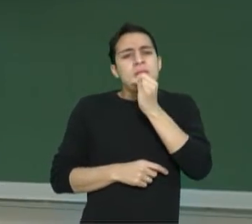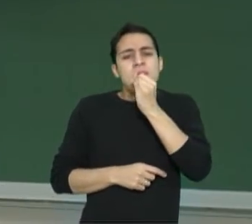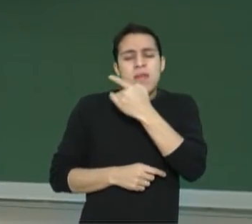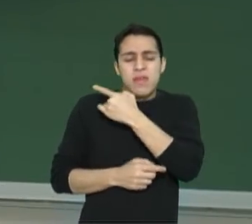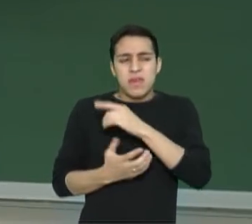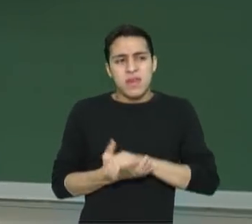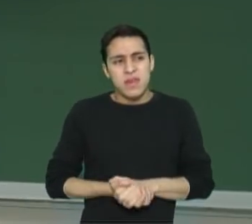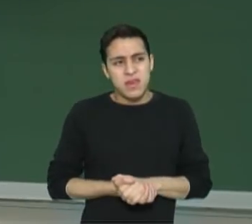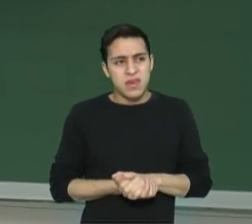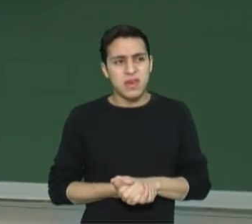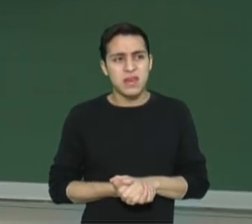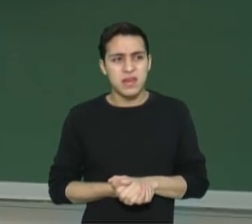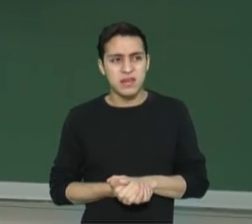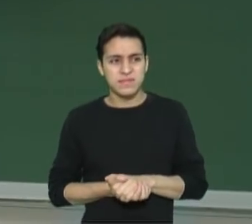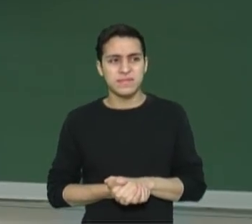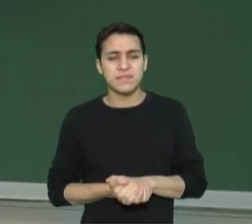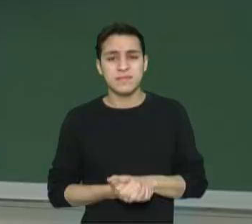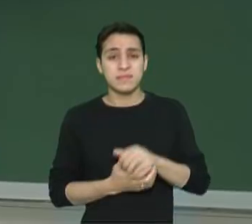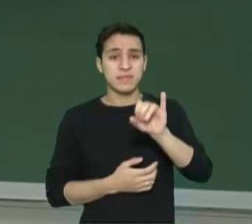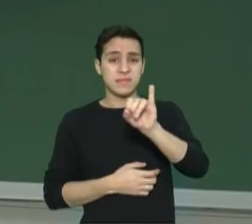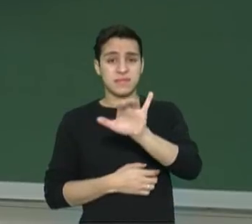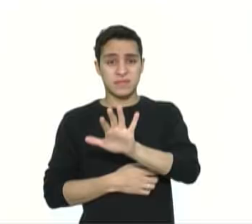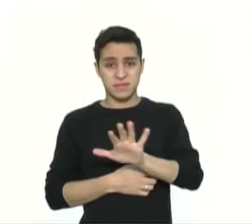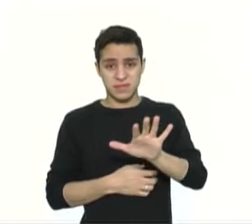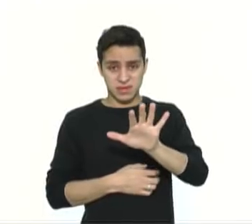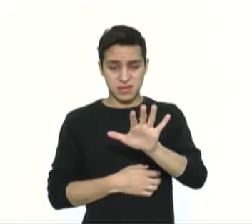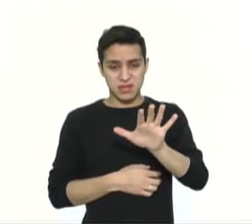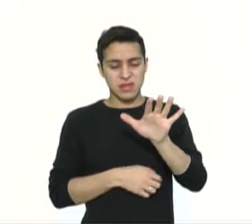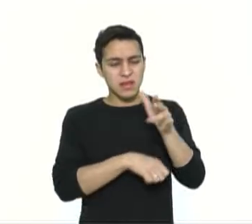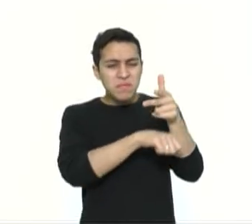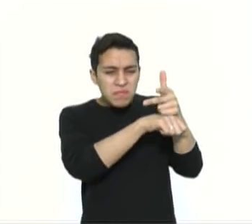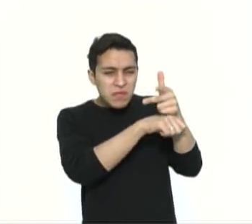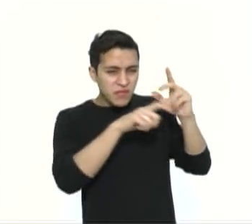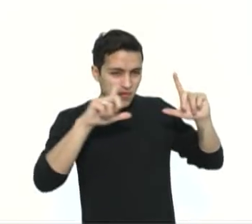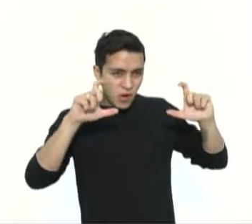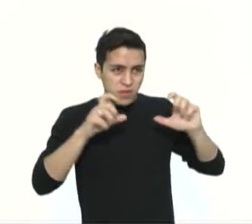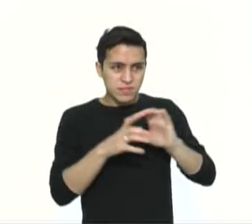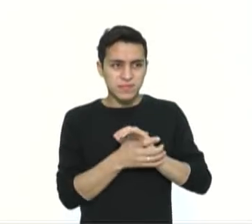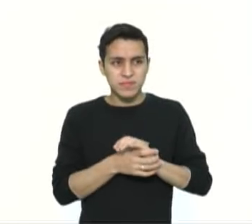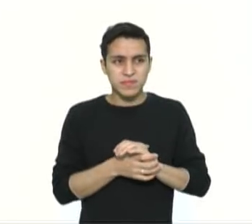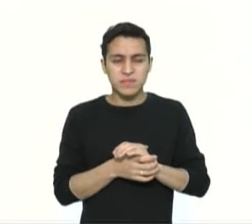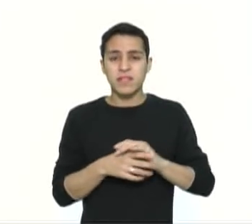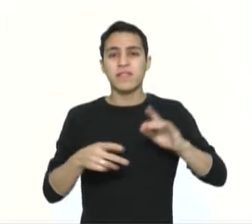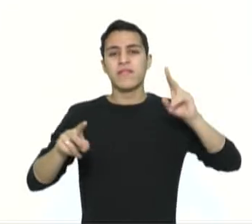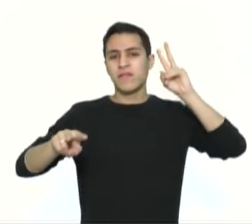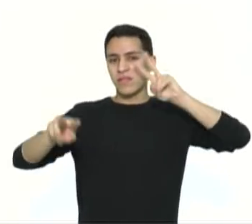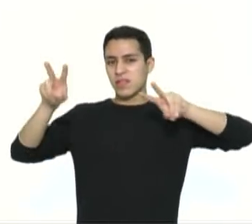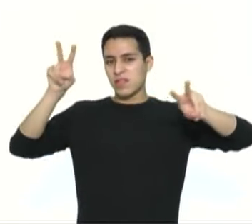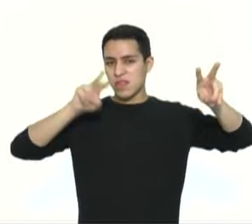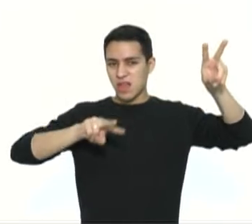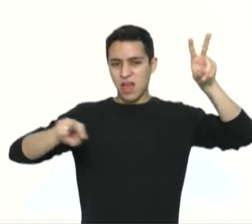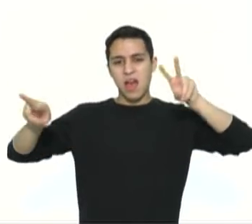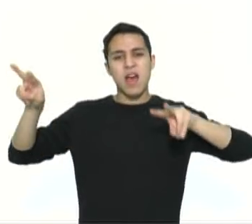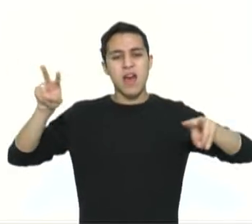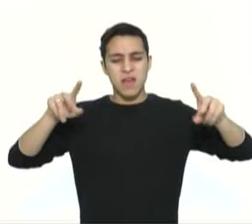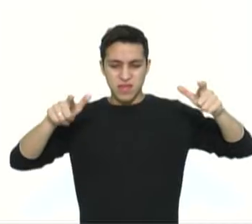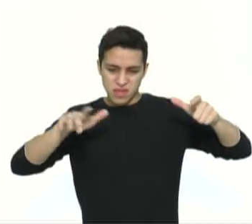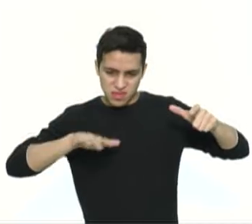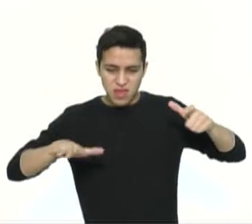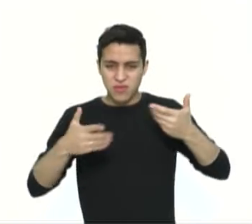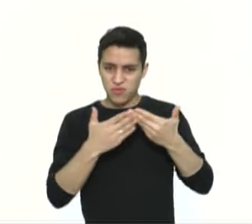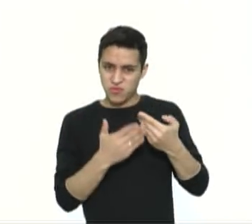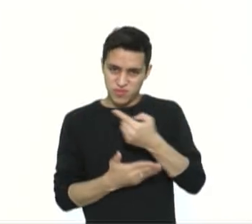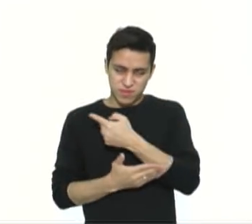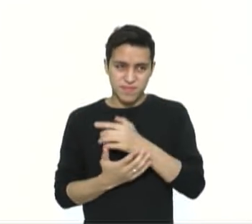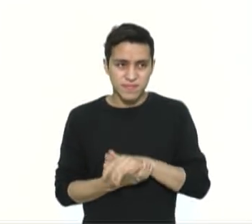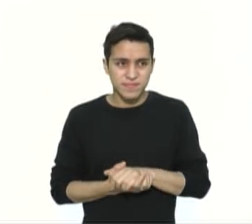ó, é uma imagem de uma câmera de fotografia. Espacial visual é um tipo de inteligência que a gente viu